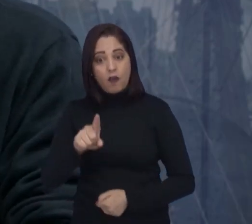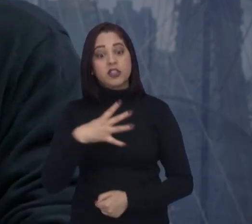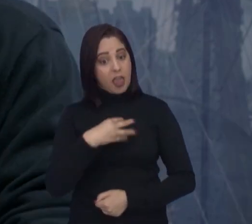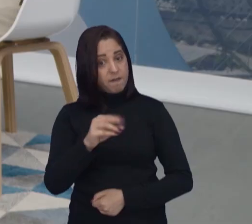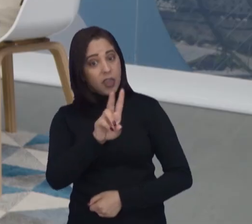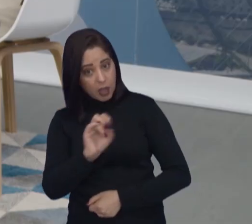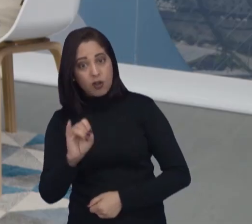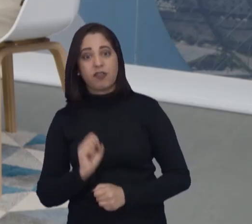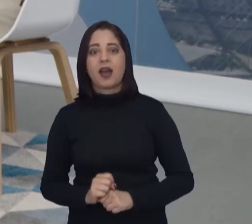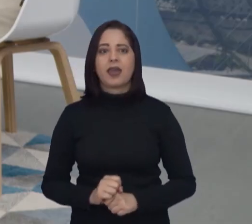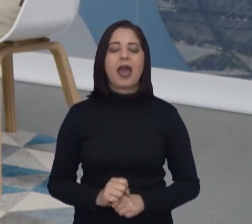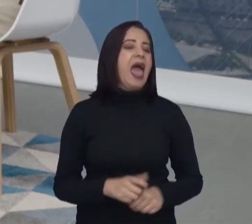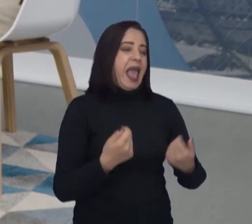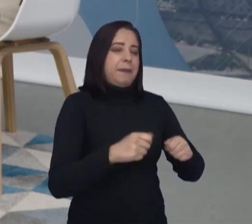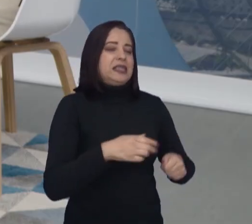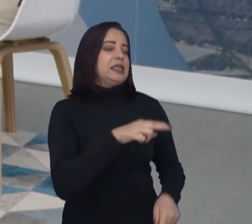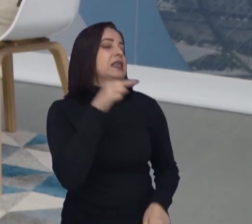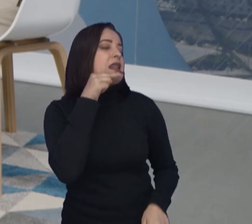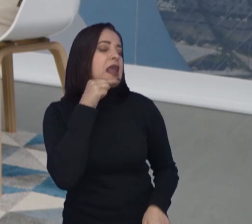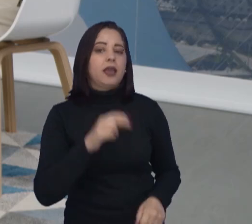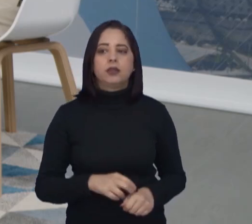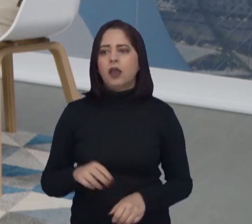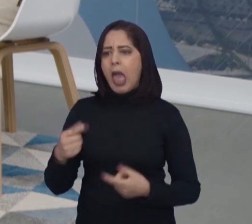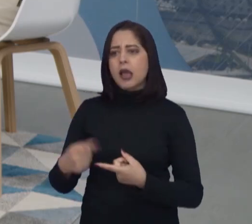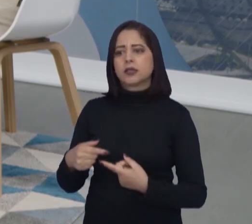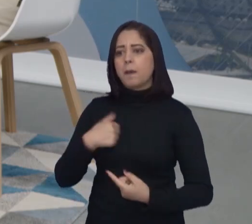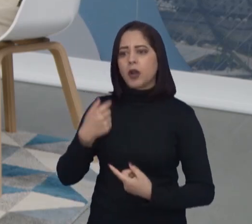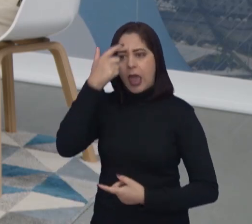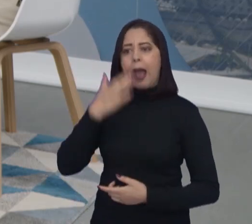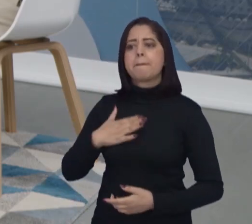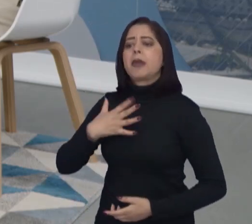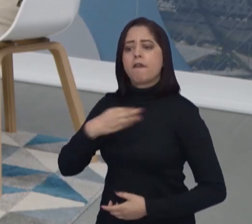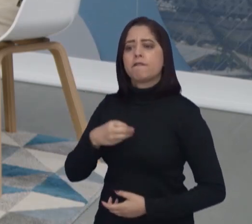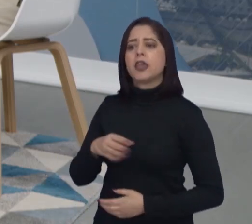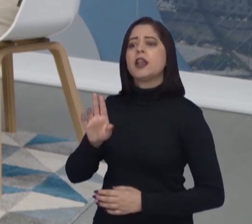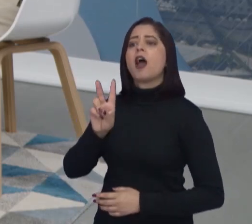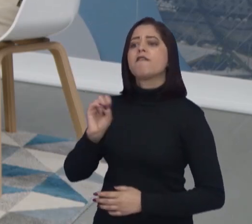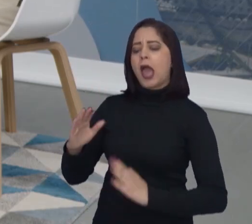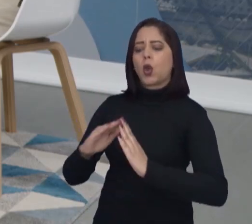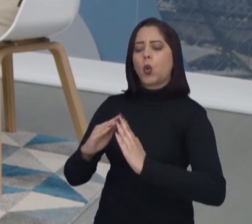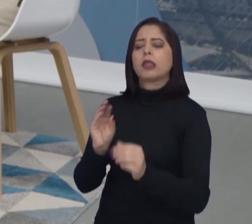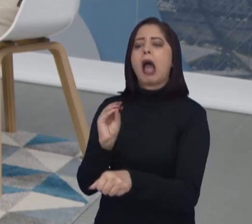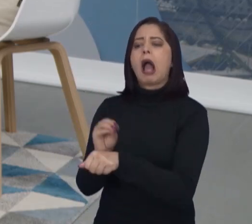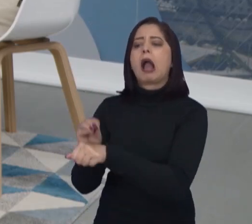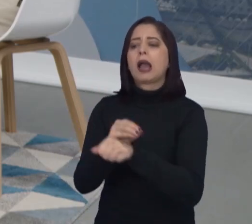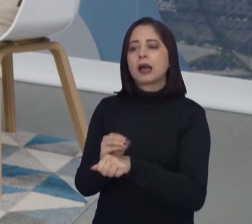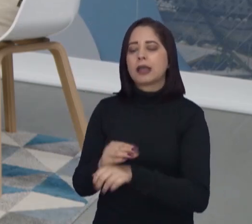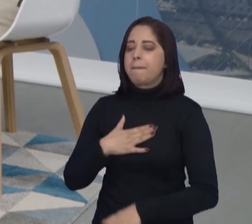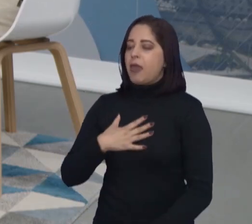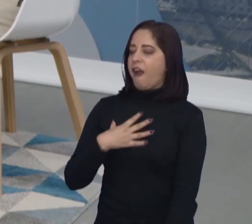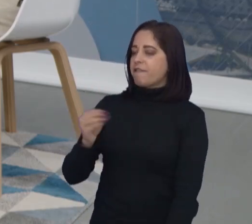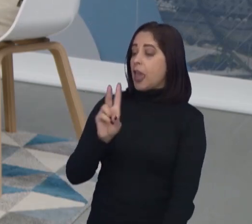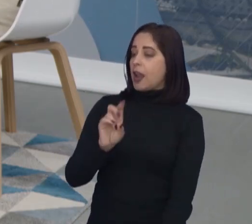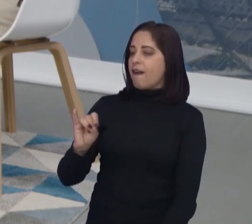neto. Não, é o que eu mais escuto. Eu quero projetar minha filha para ser dona de casa, eu quero projetar minha filha para ser uma CEO. E esquece até do próprio desejo do adolescente,